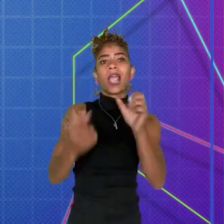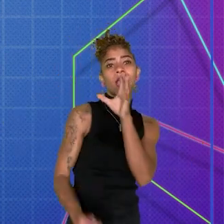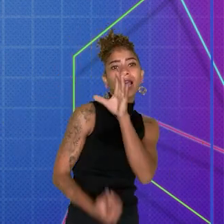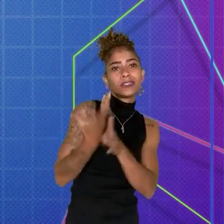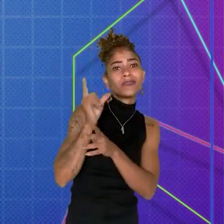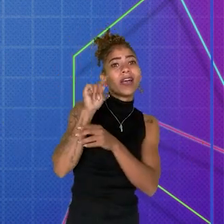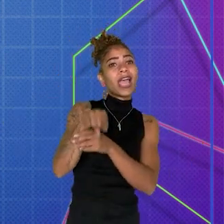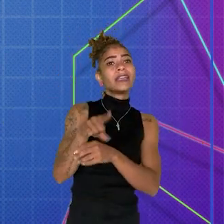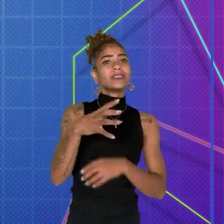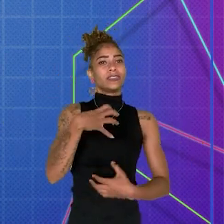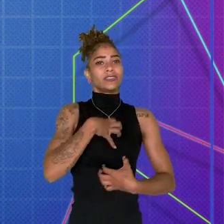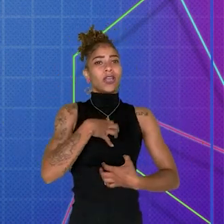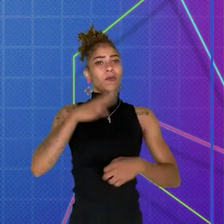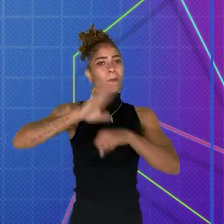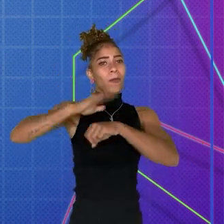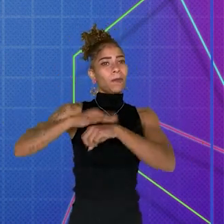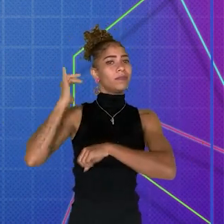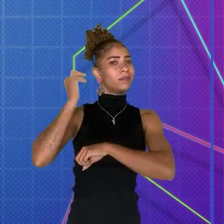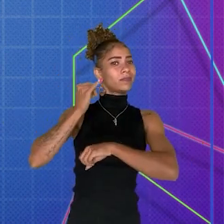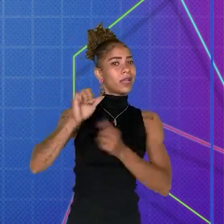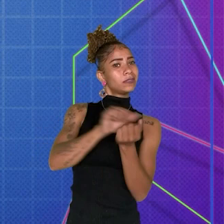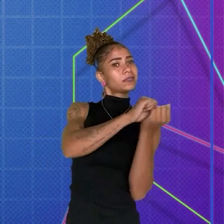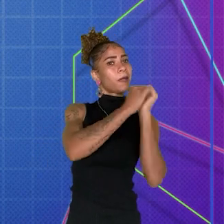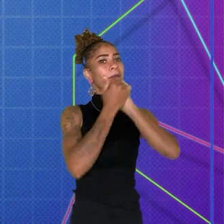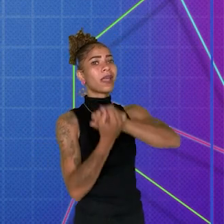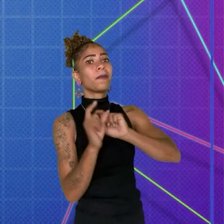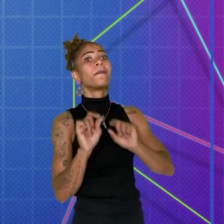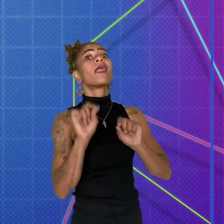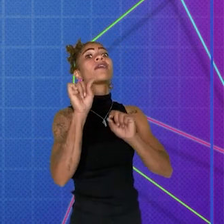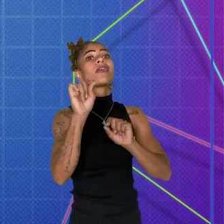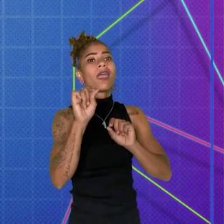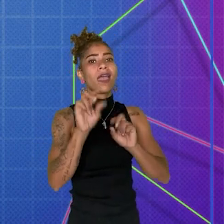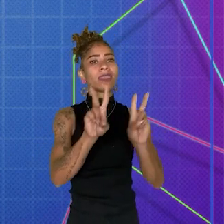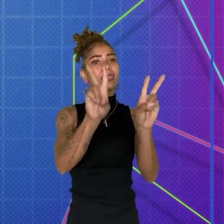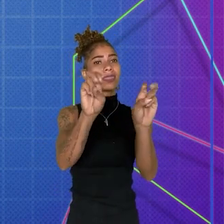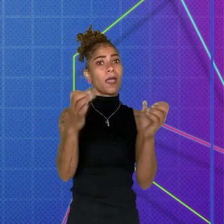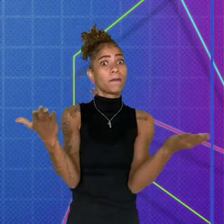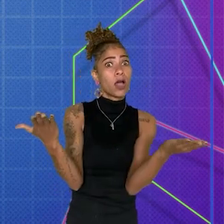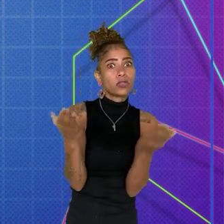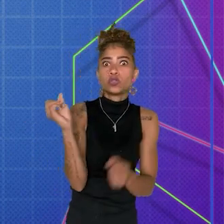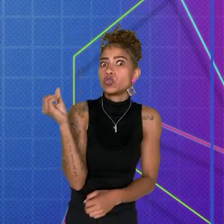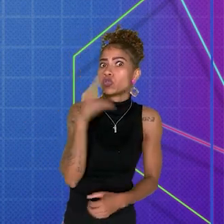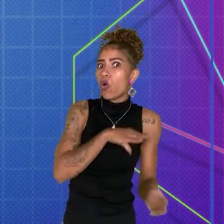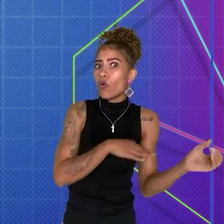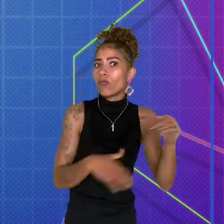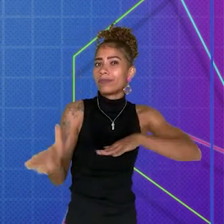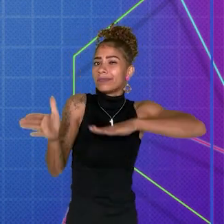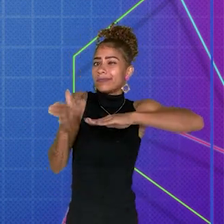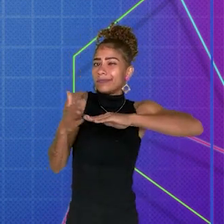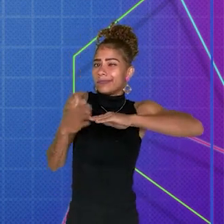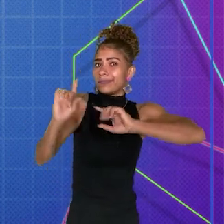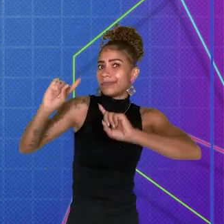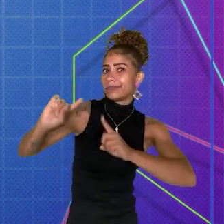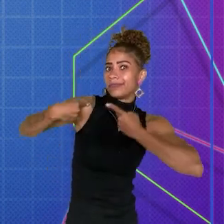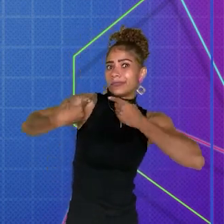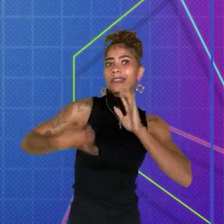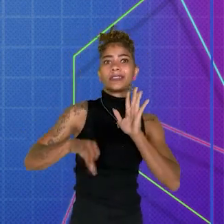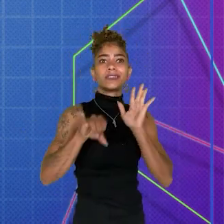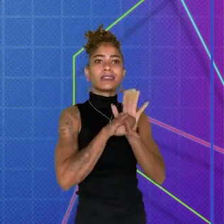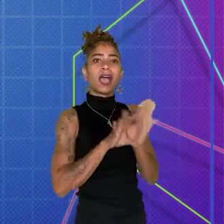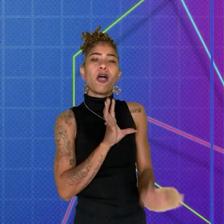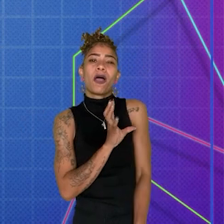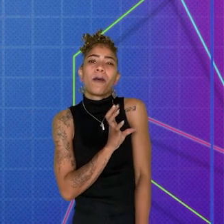e criativa. Essa forma de narrativa é especialmente adequada para a representação de temas contemporâneos e desafiadores,